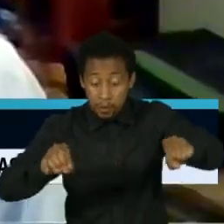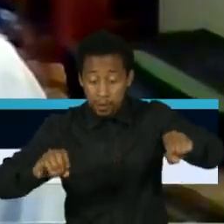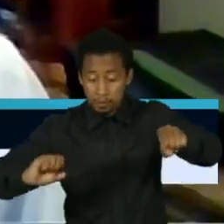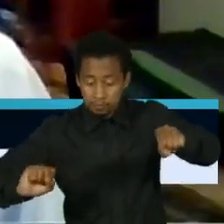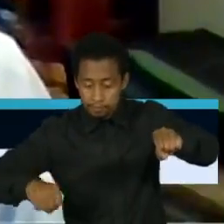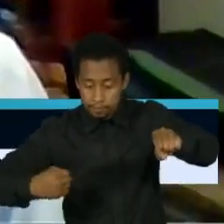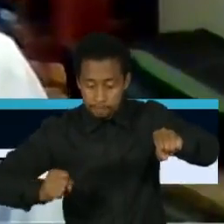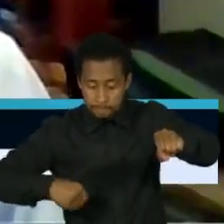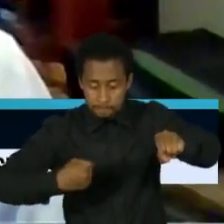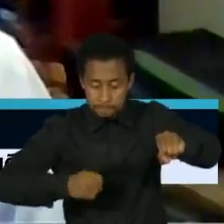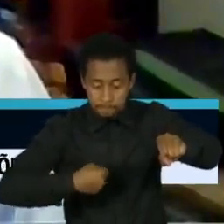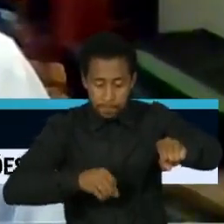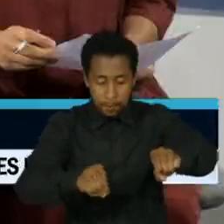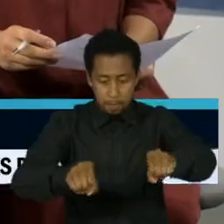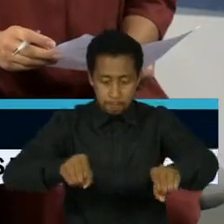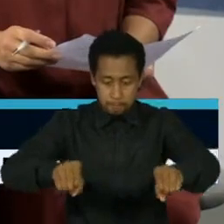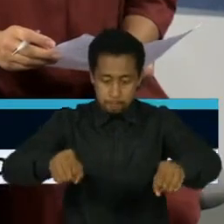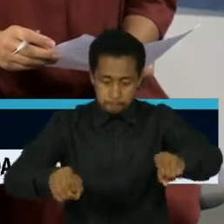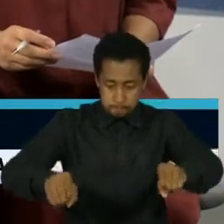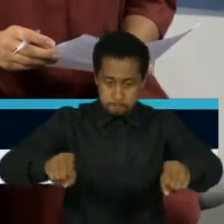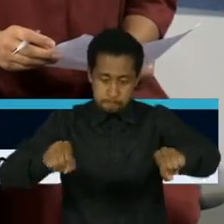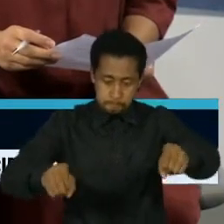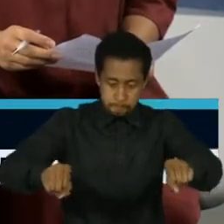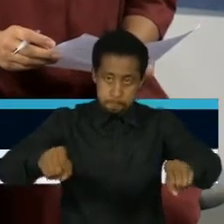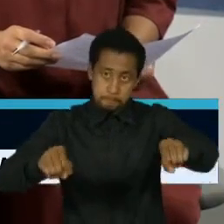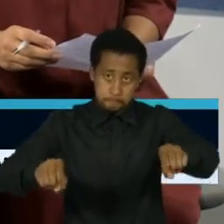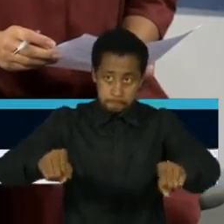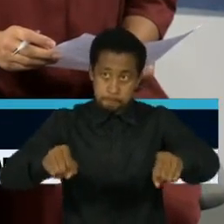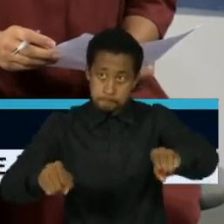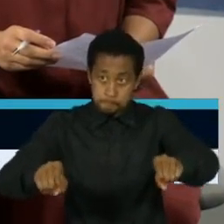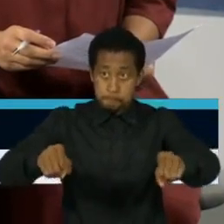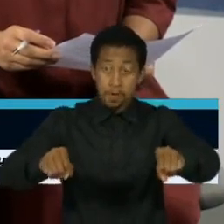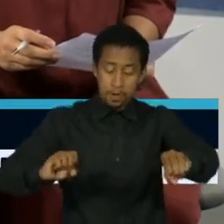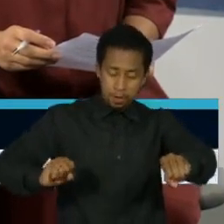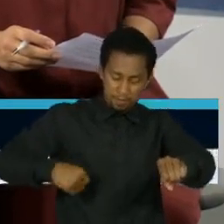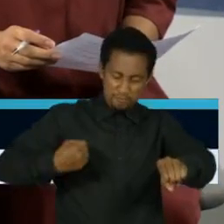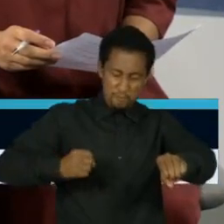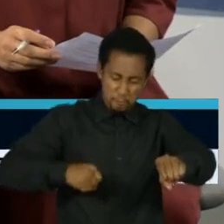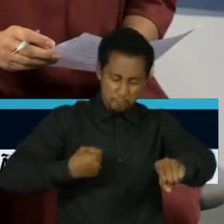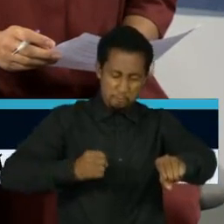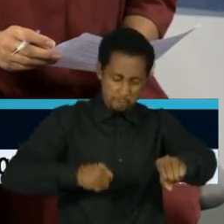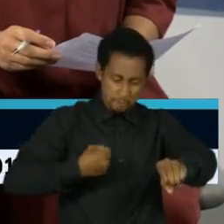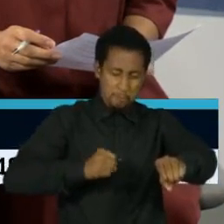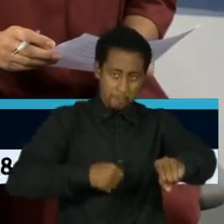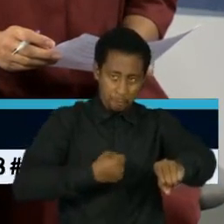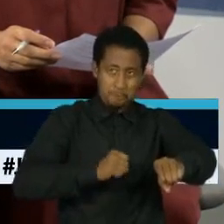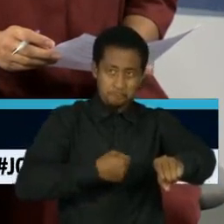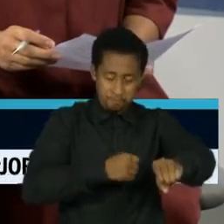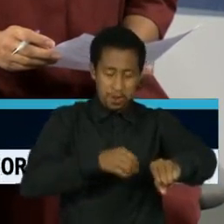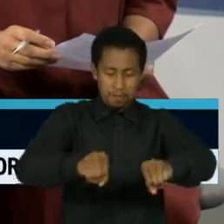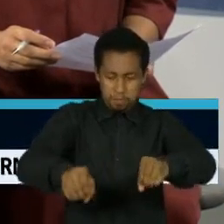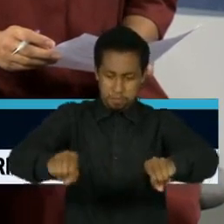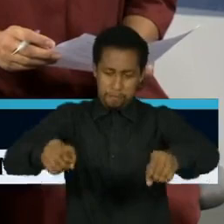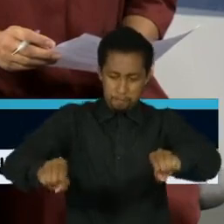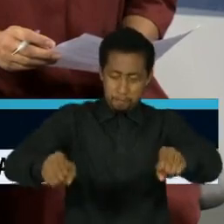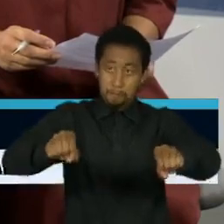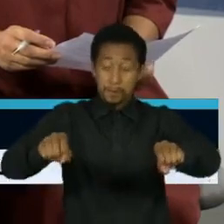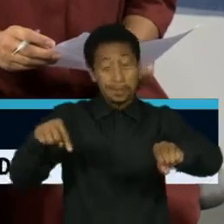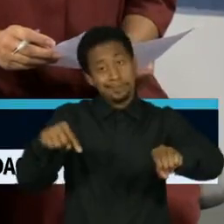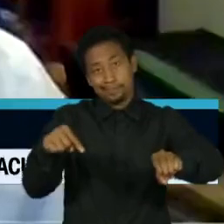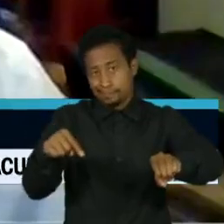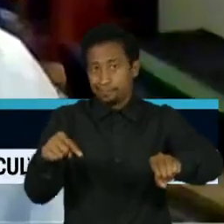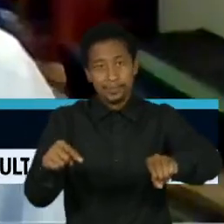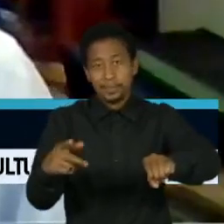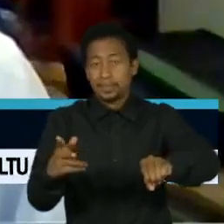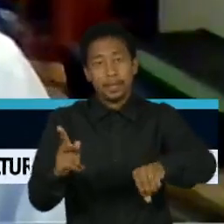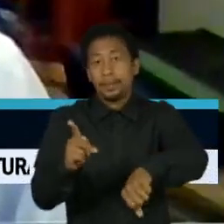aquelas vibrações. É uma obra rígida, o interceptor é uma obra de concreto. Se fosse de aço, seria